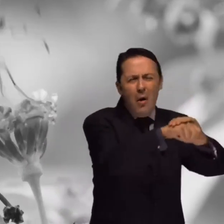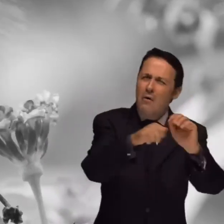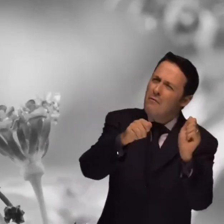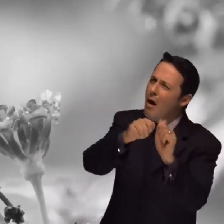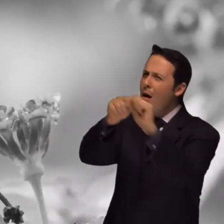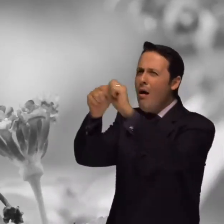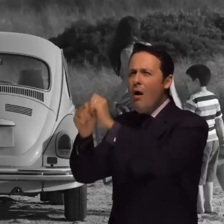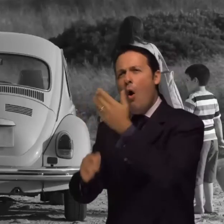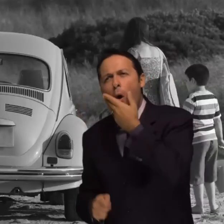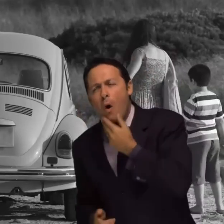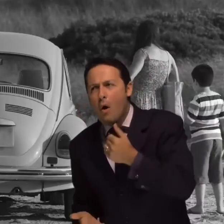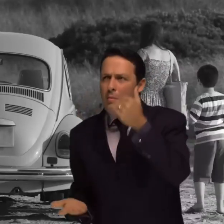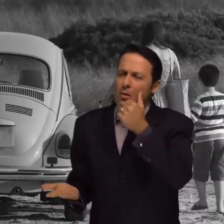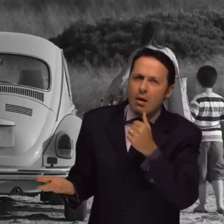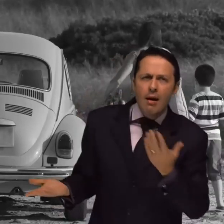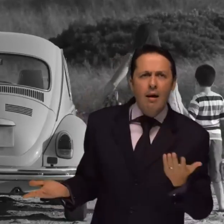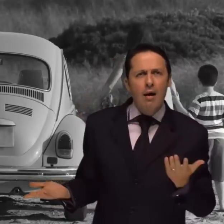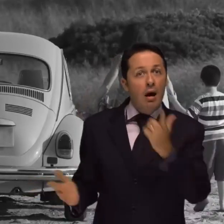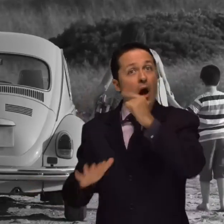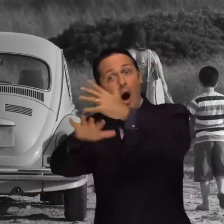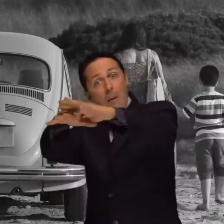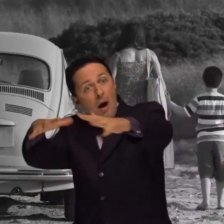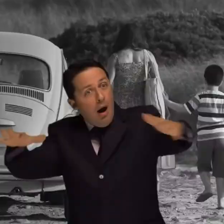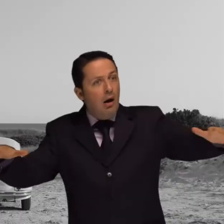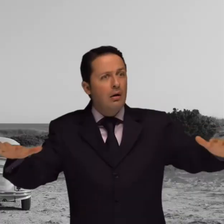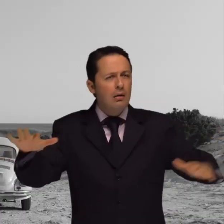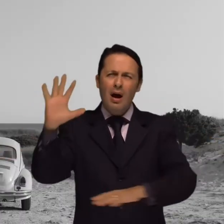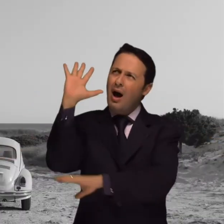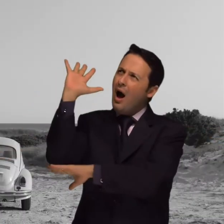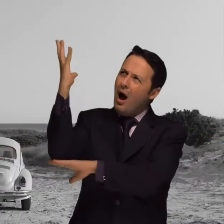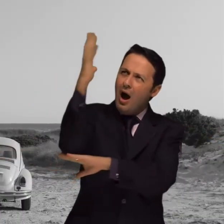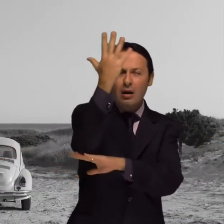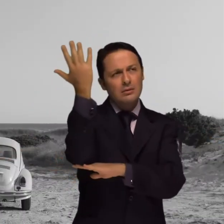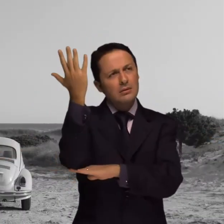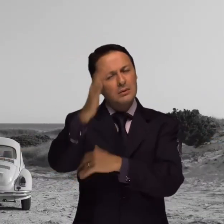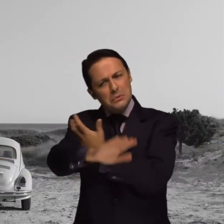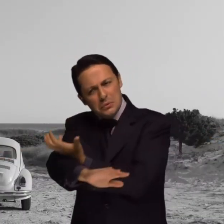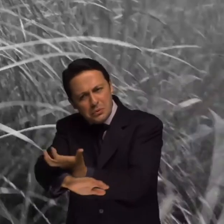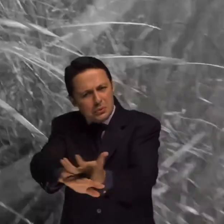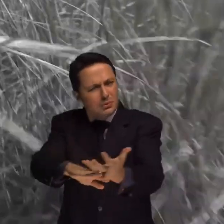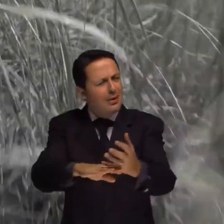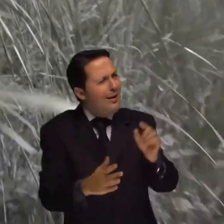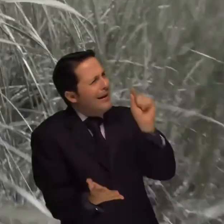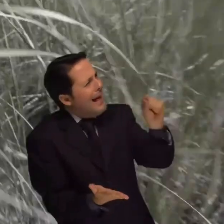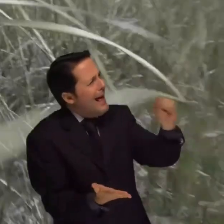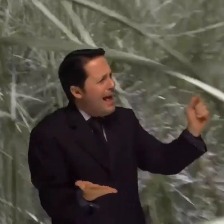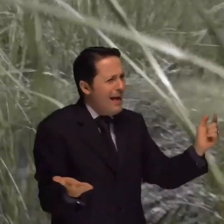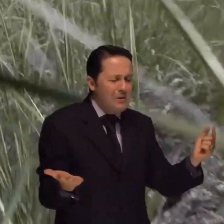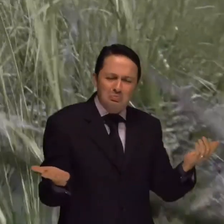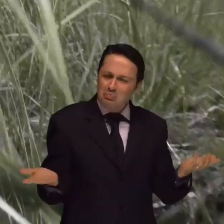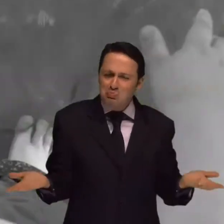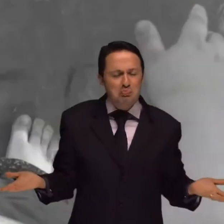Eu sempre me perguntava, quem criou as pessoas, o mar, as árvores, a terra e tudo à nossa